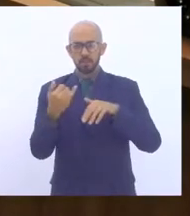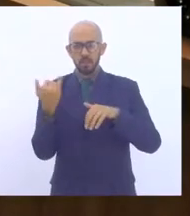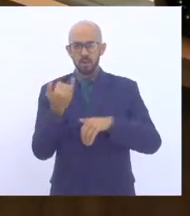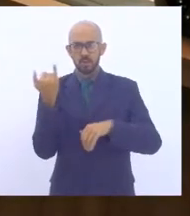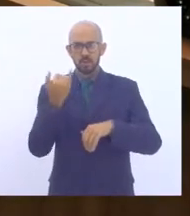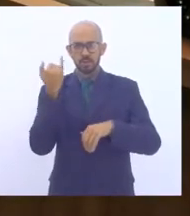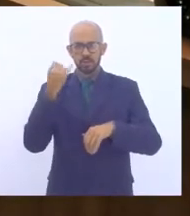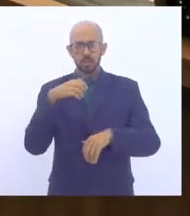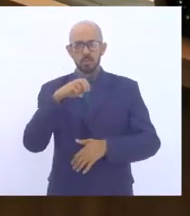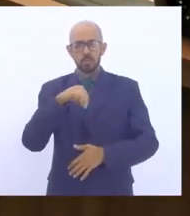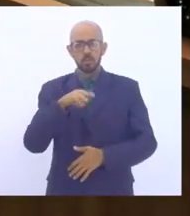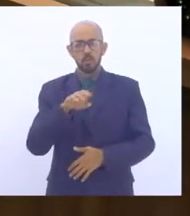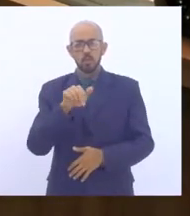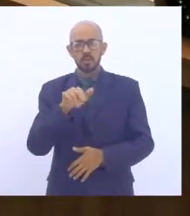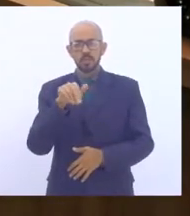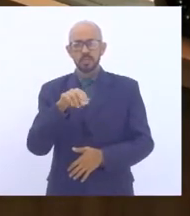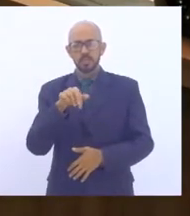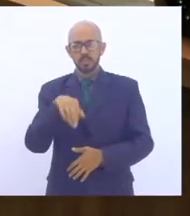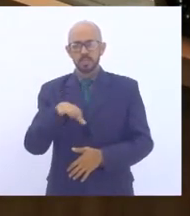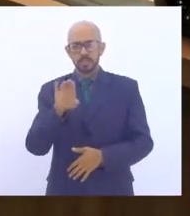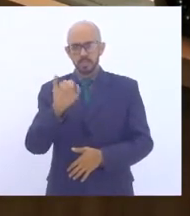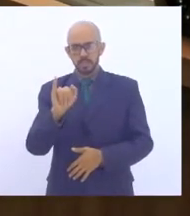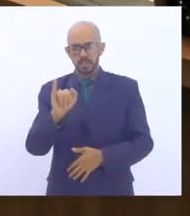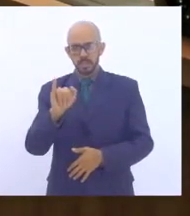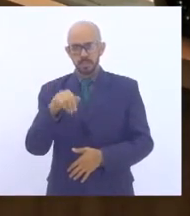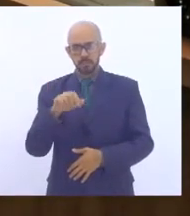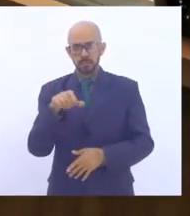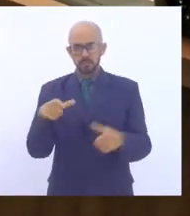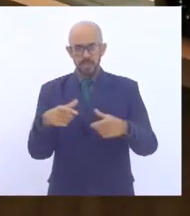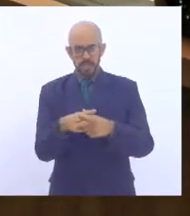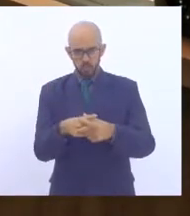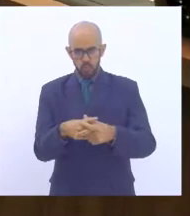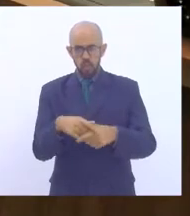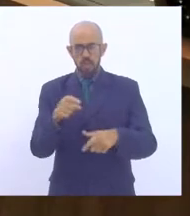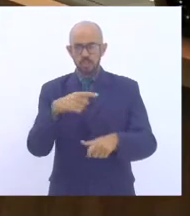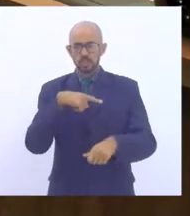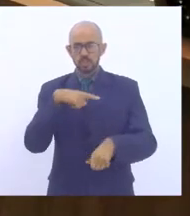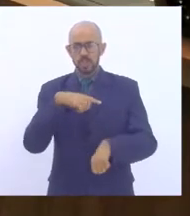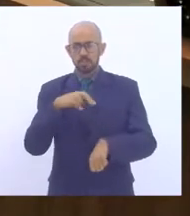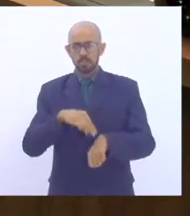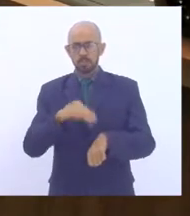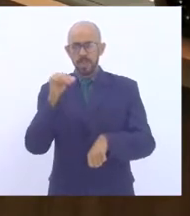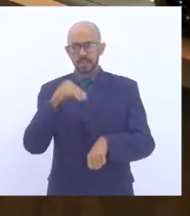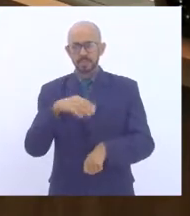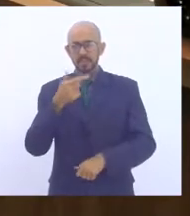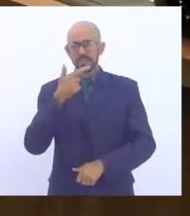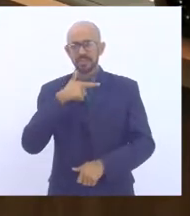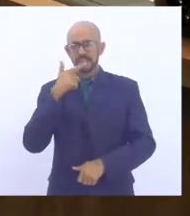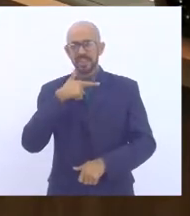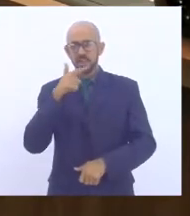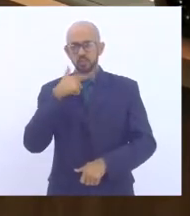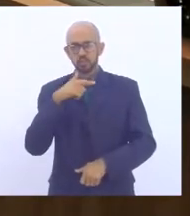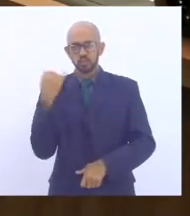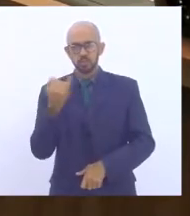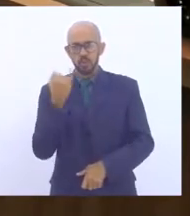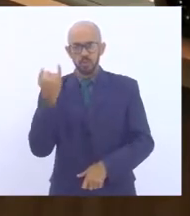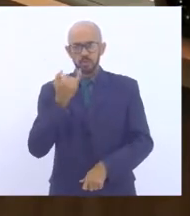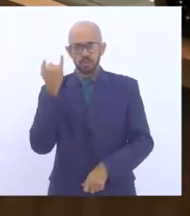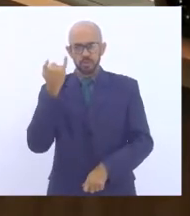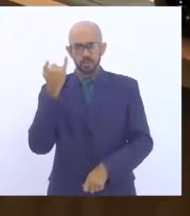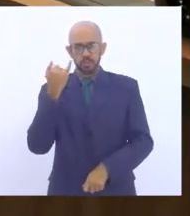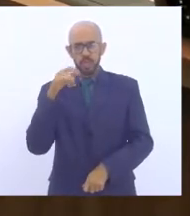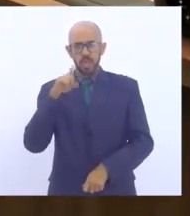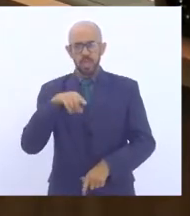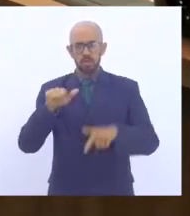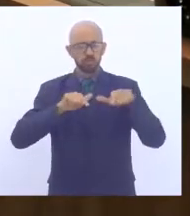que a gente conta com a presença de mestres queijeiros como diz Carlos Macedo aqui que faz uma produção de queijo artesanal muito importante então acho que esse é